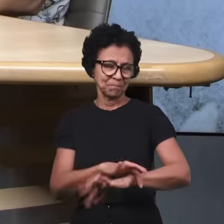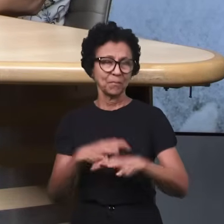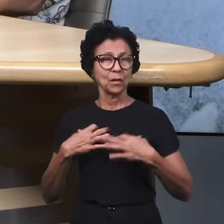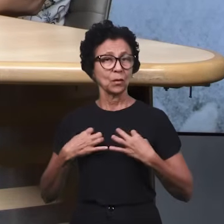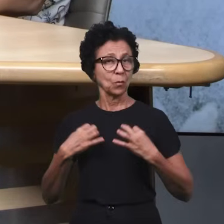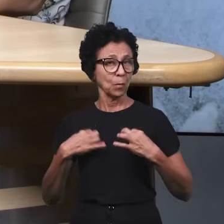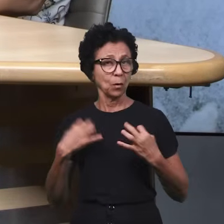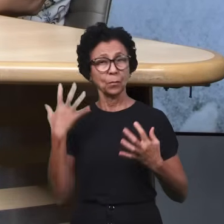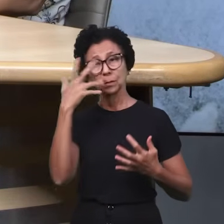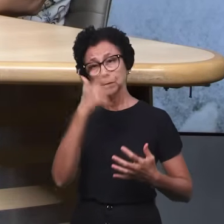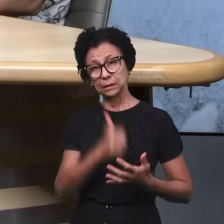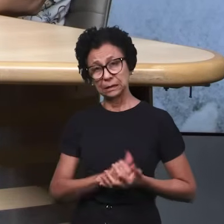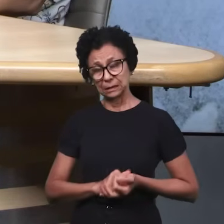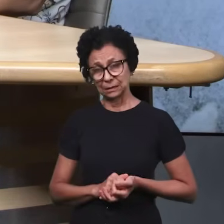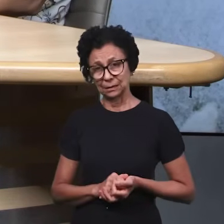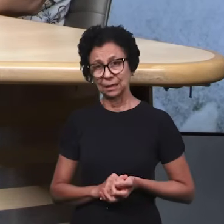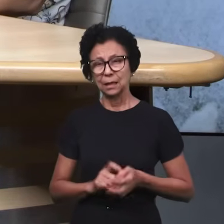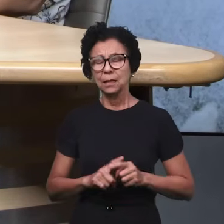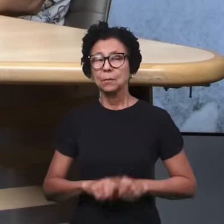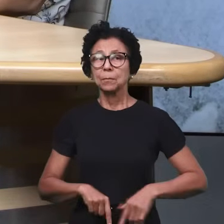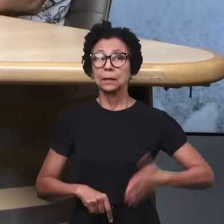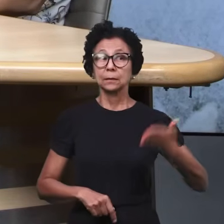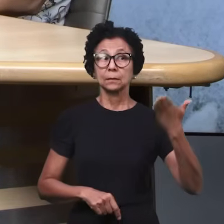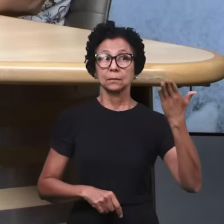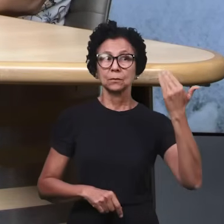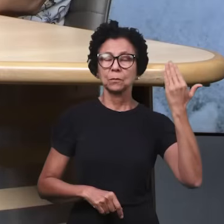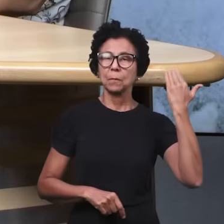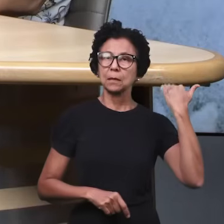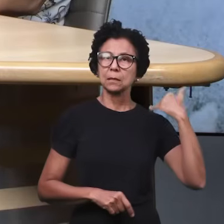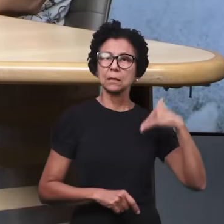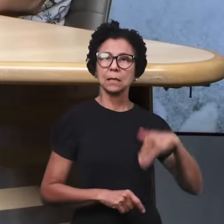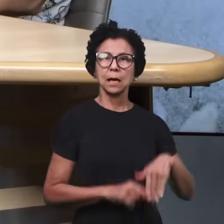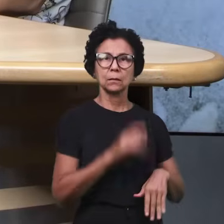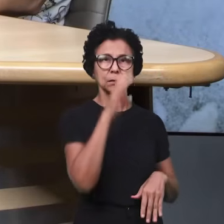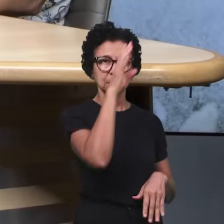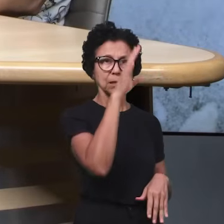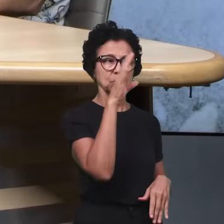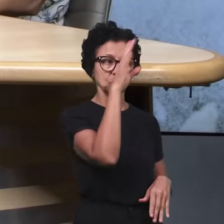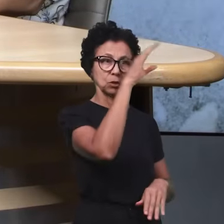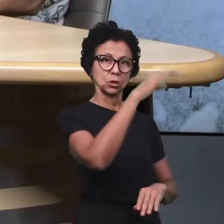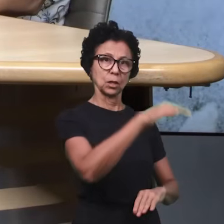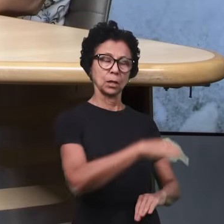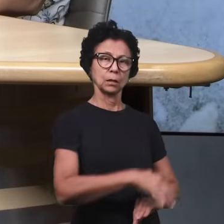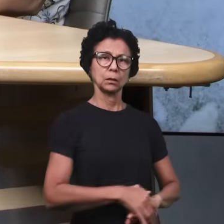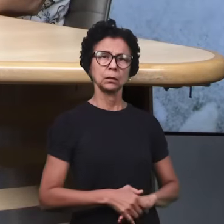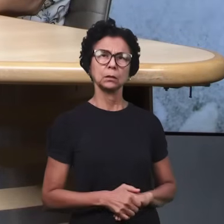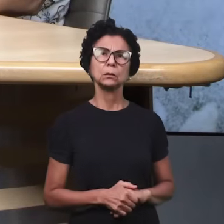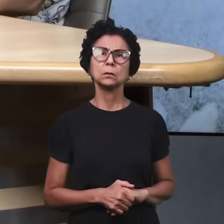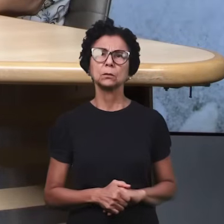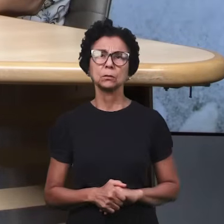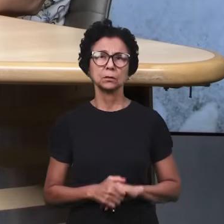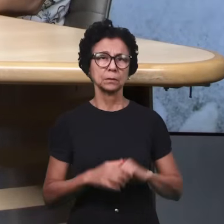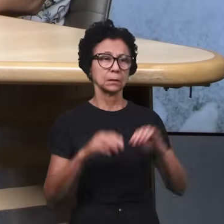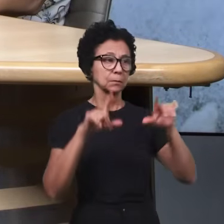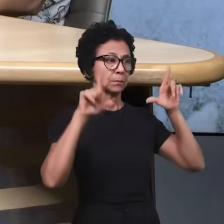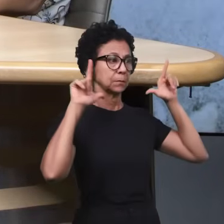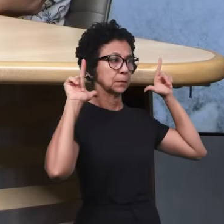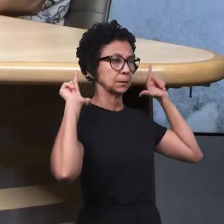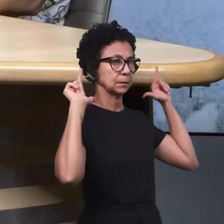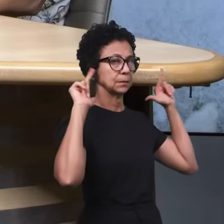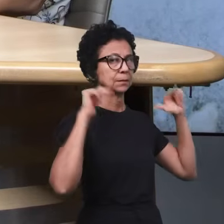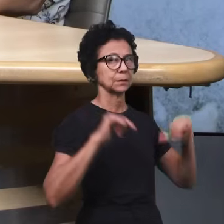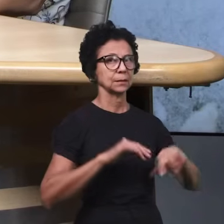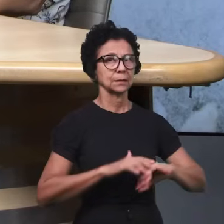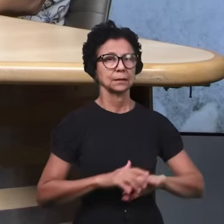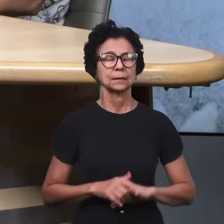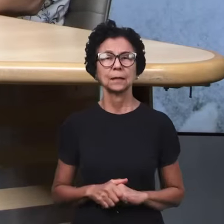época era algo que era considerado um exibicionismo, um exagero. E hoje tem uma palavra